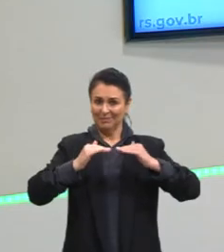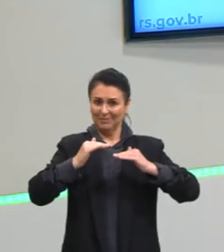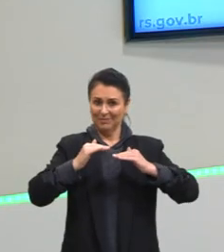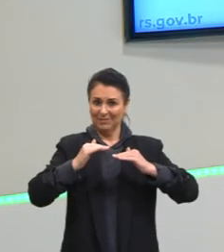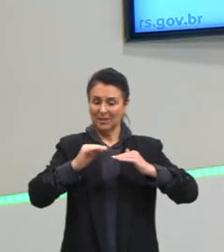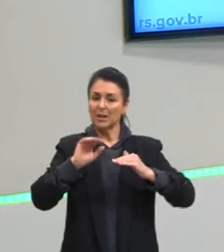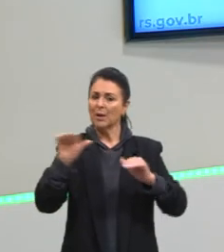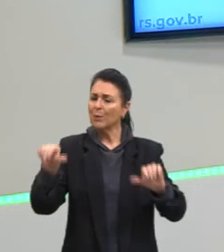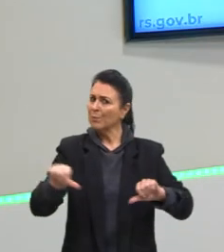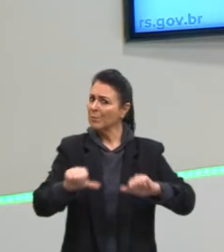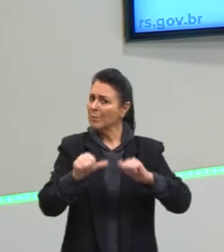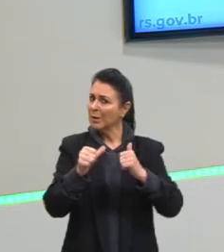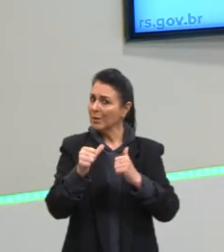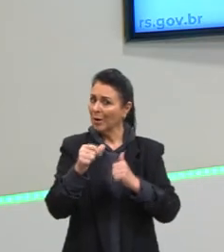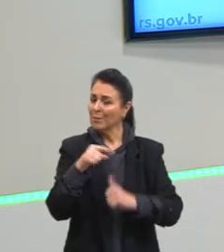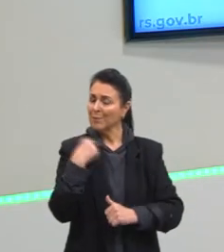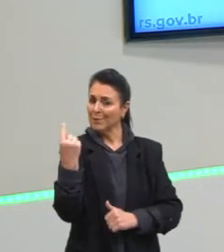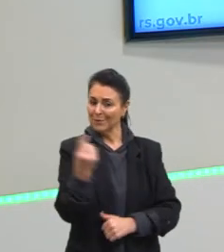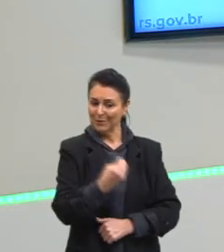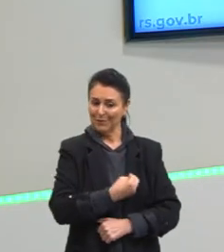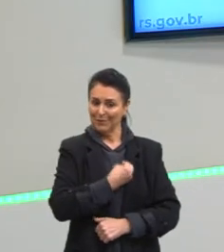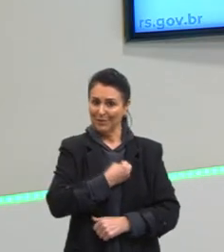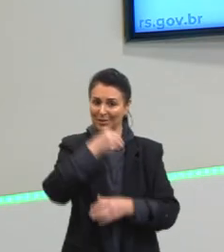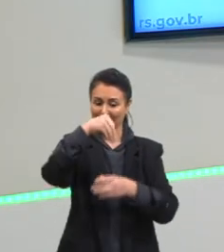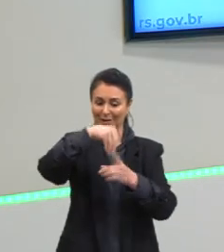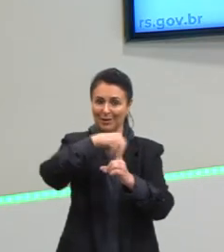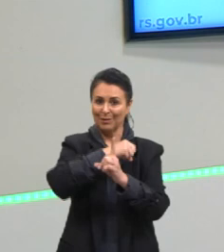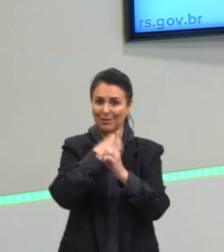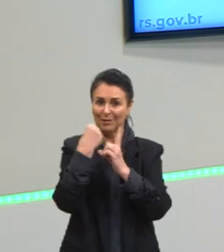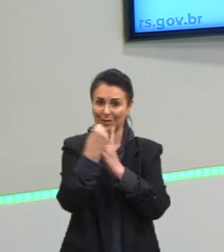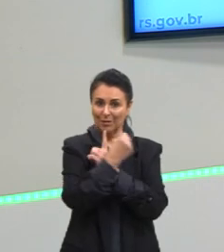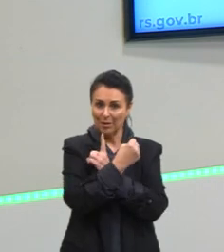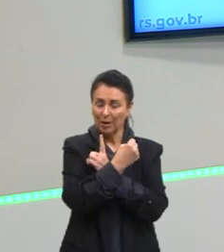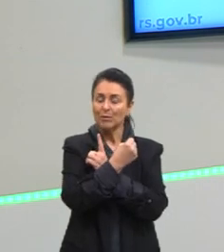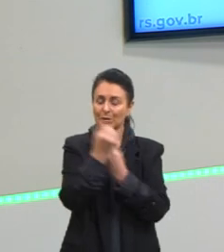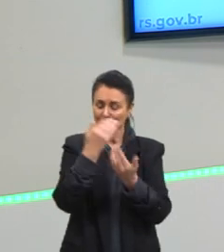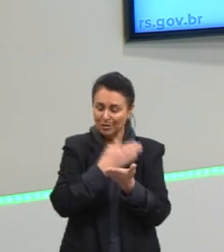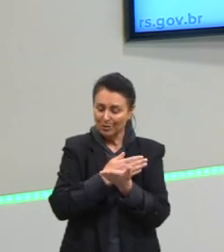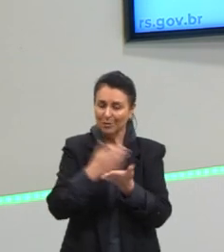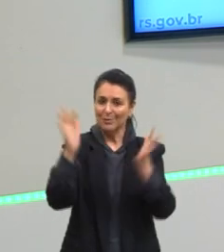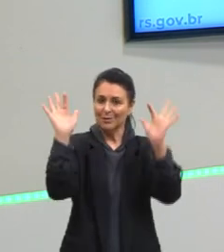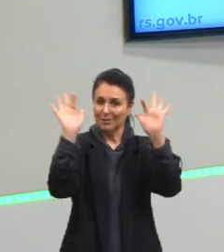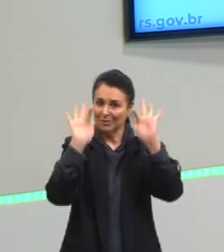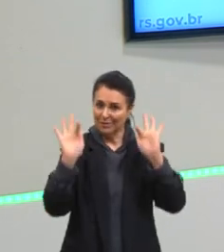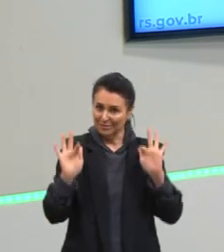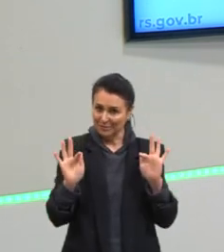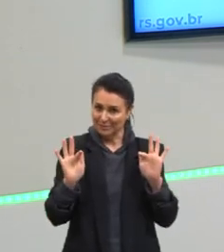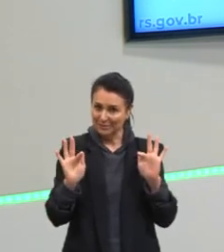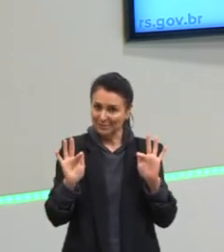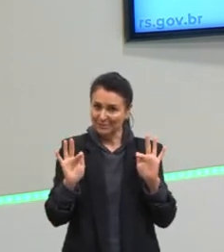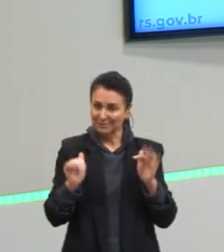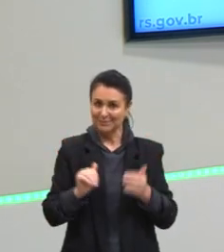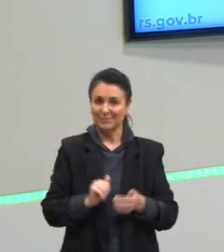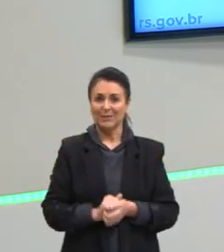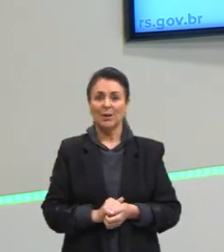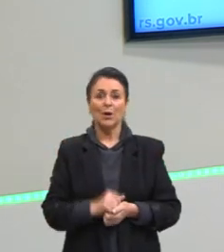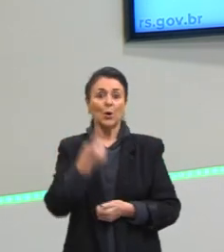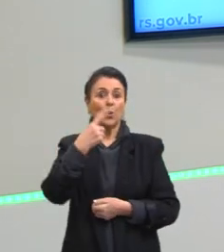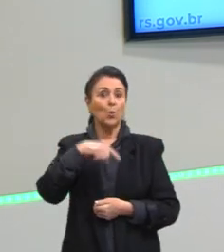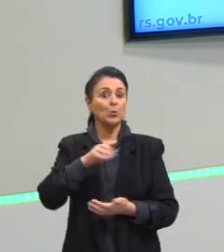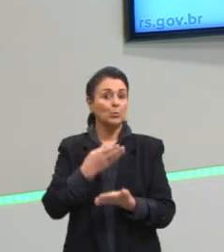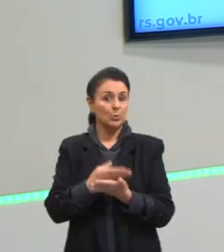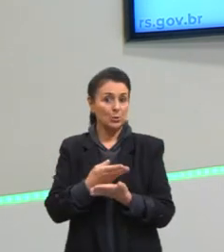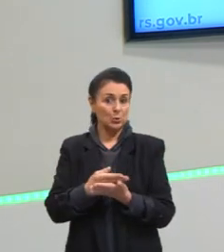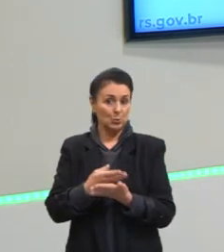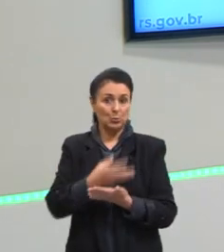adequado para viver em sociedade segundo Aristóteles e ser feliz e se realizar em sociedade outro